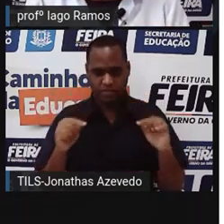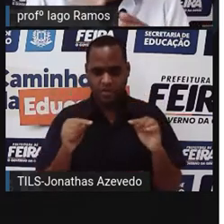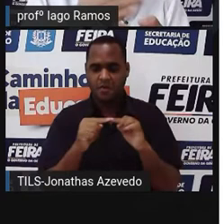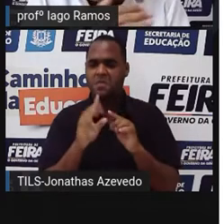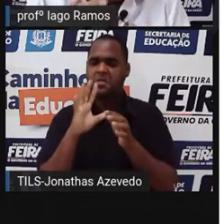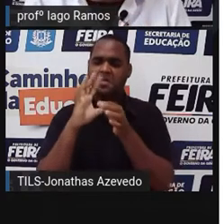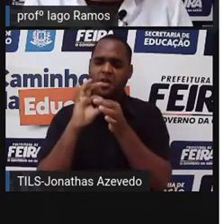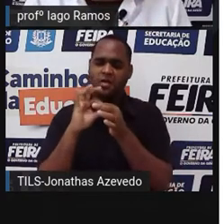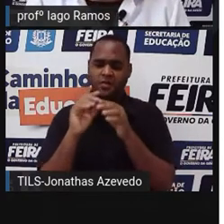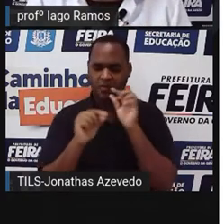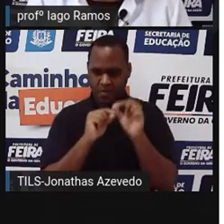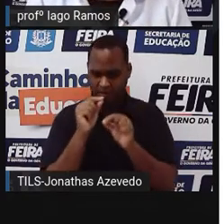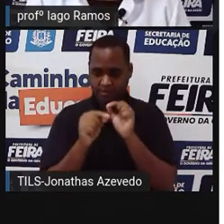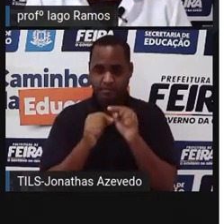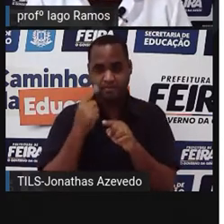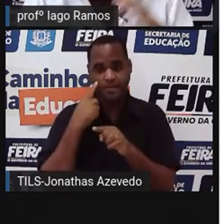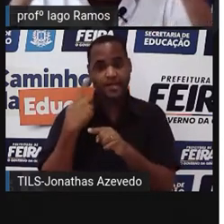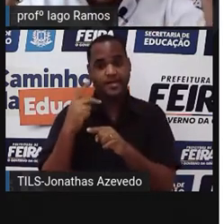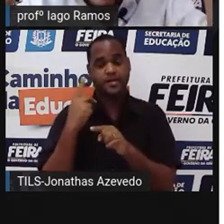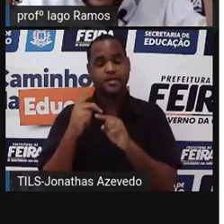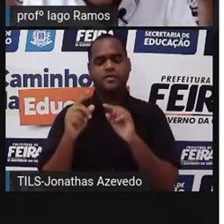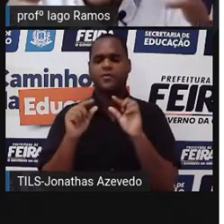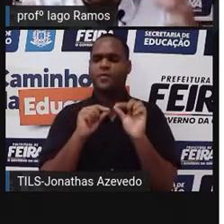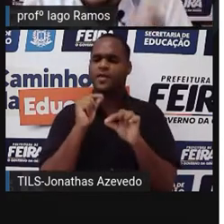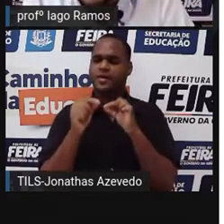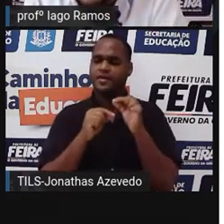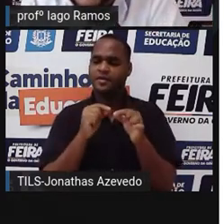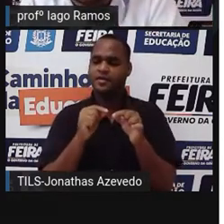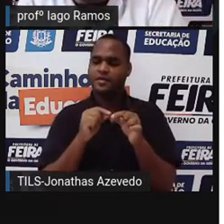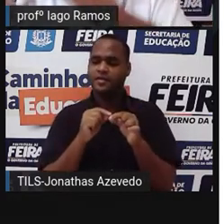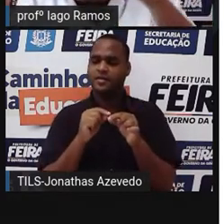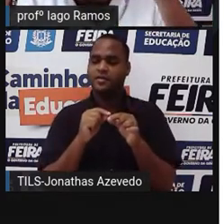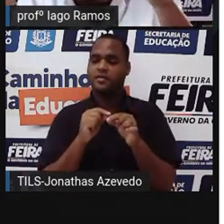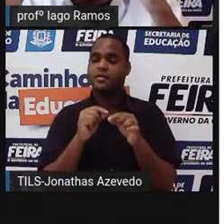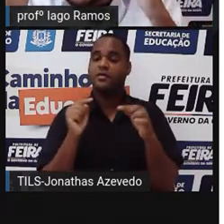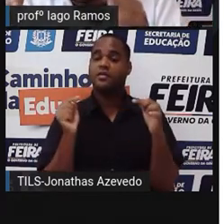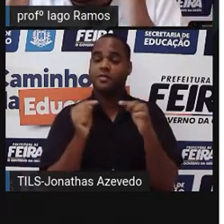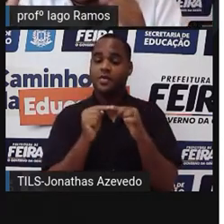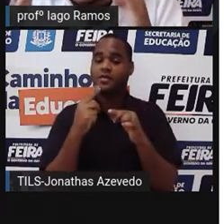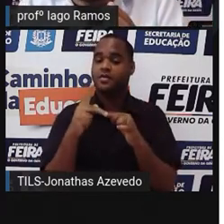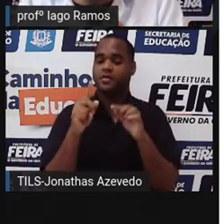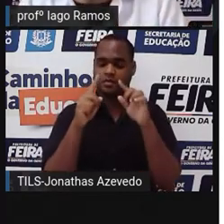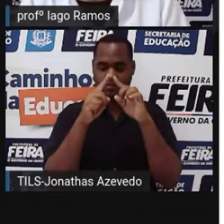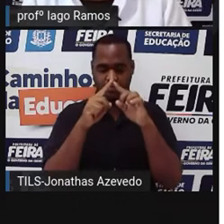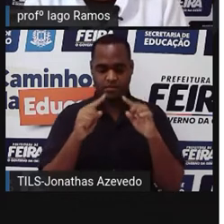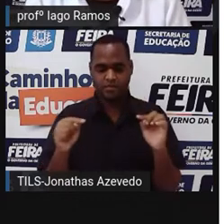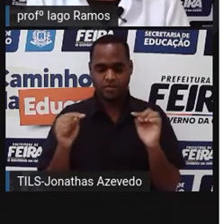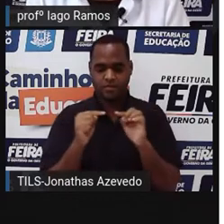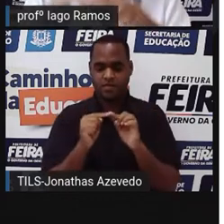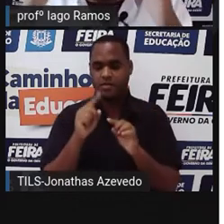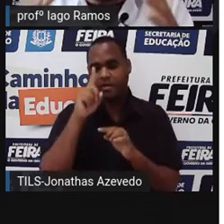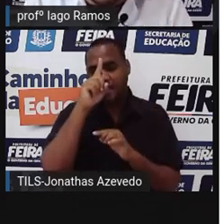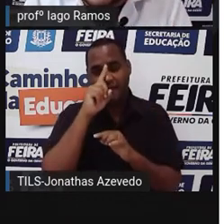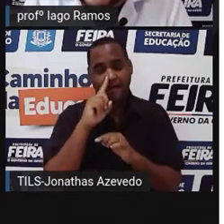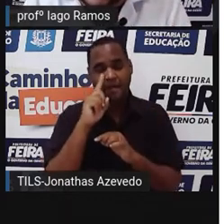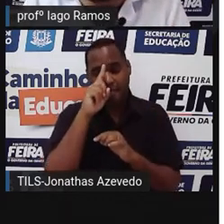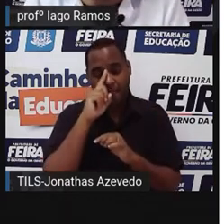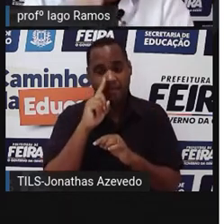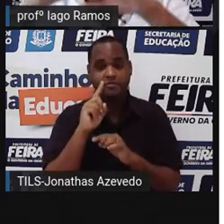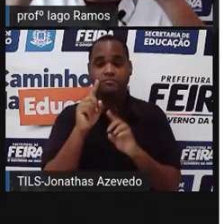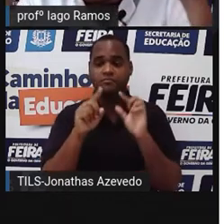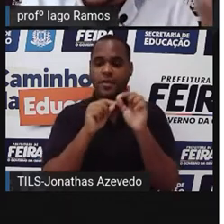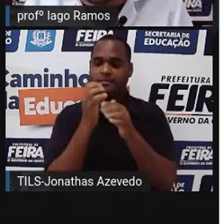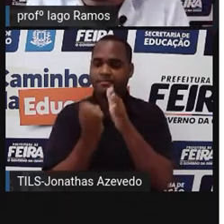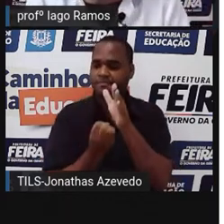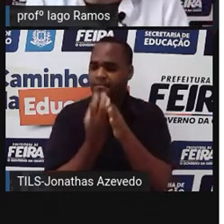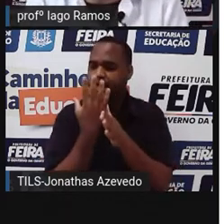O que a gente fez até esse momento da aula? O que é que isso tem a ver com aquele triângulozinho amarelo que apareceu